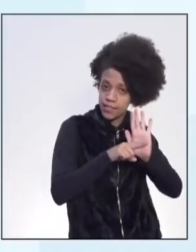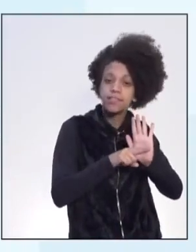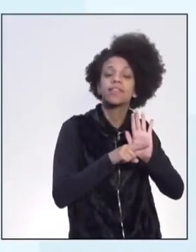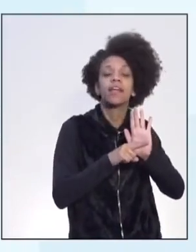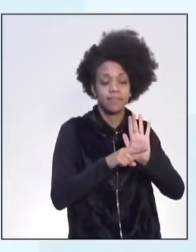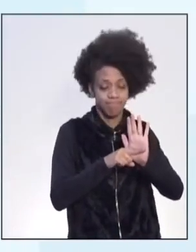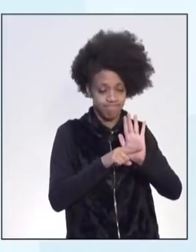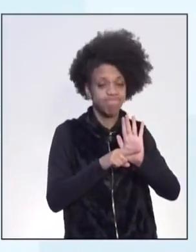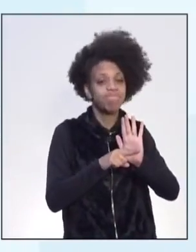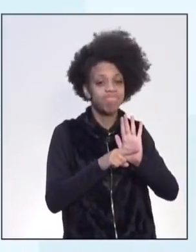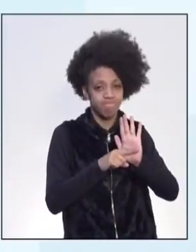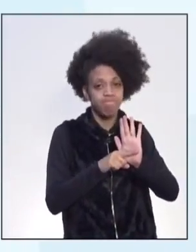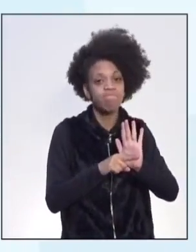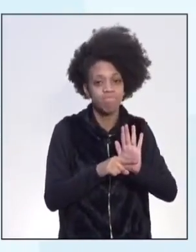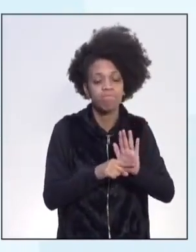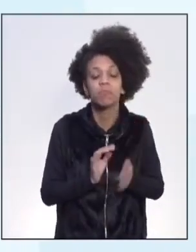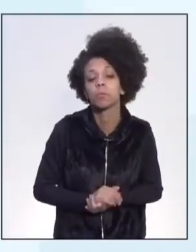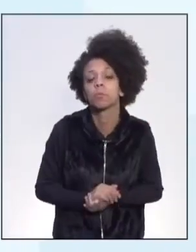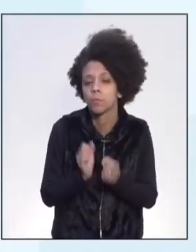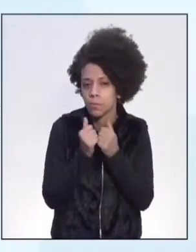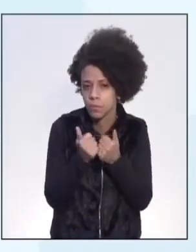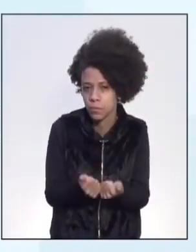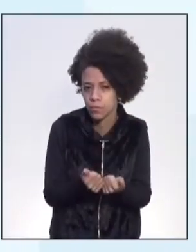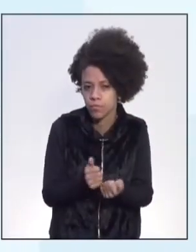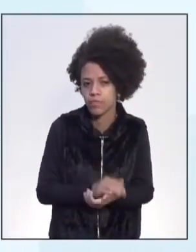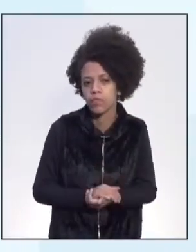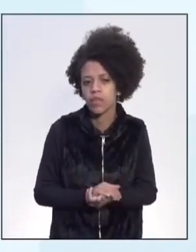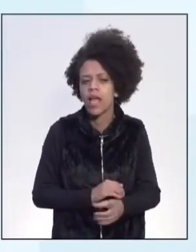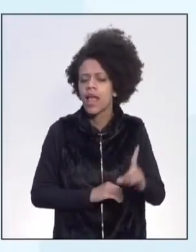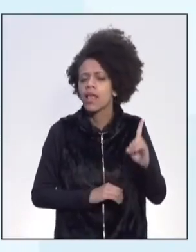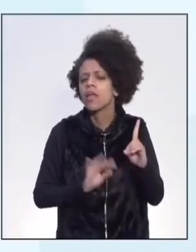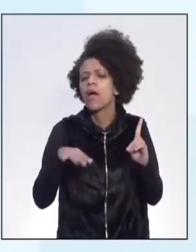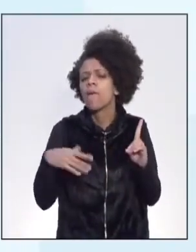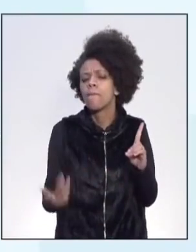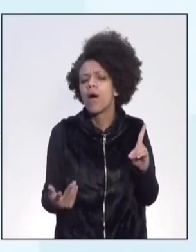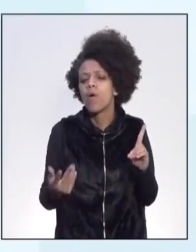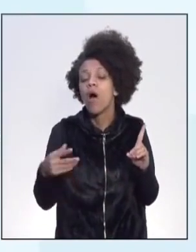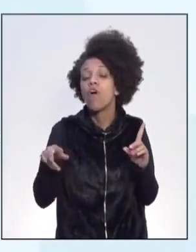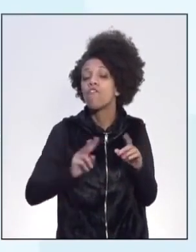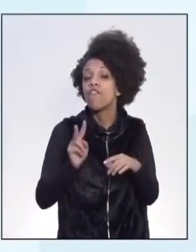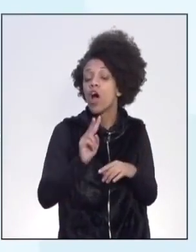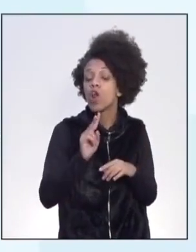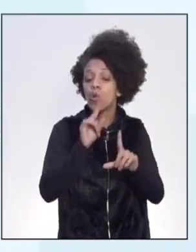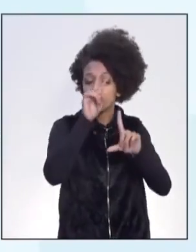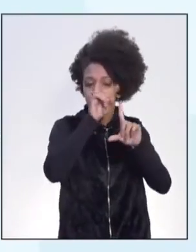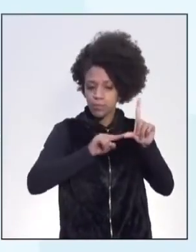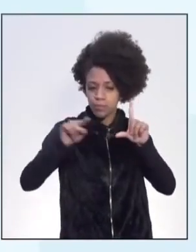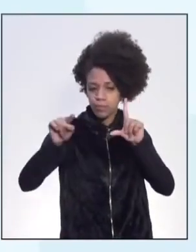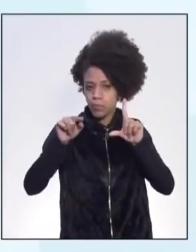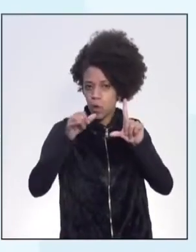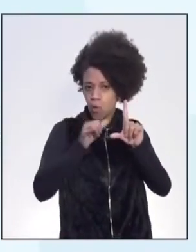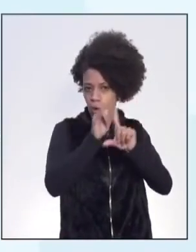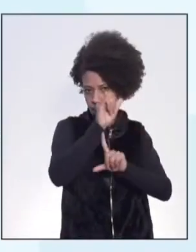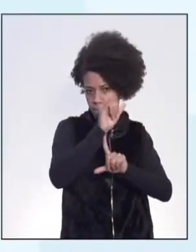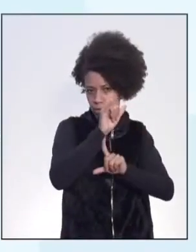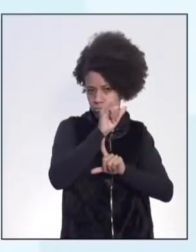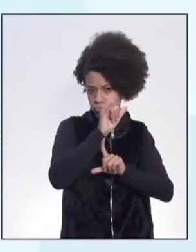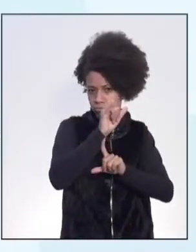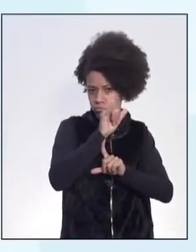é para a esquerda, em tantas unidades. Tudo bem? E no item D, eu quero aonde cruza o y. Olha a cola lá em